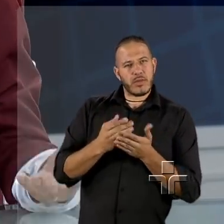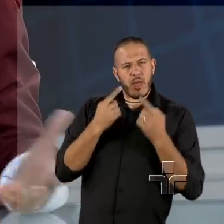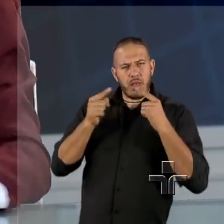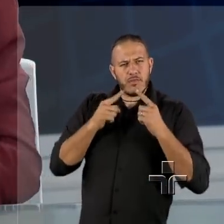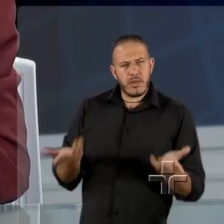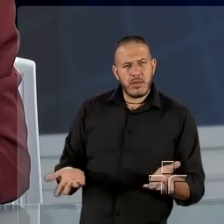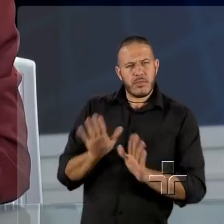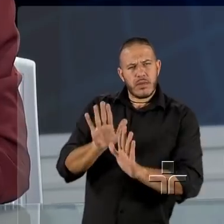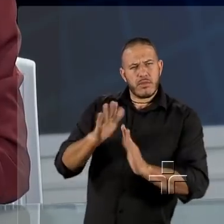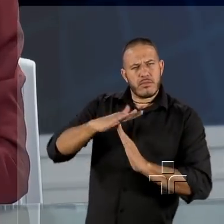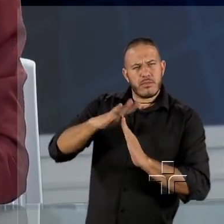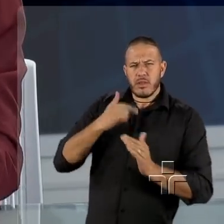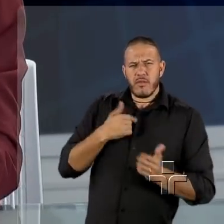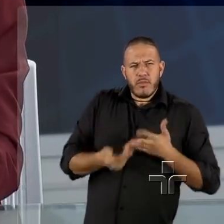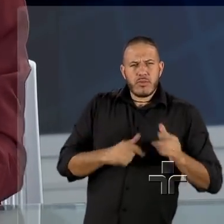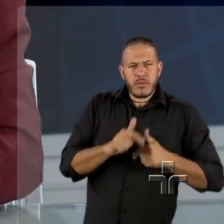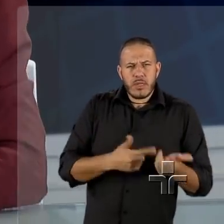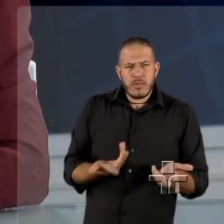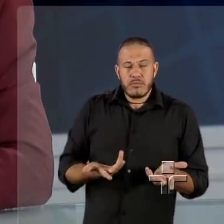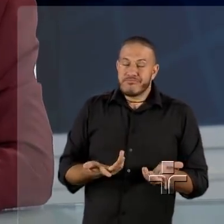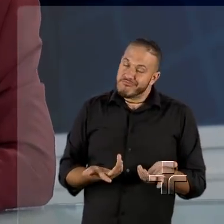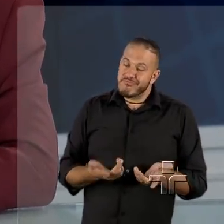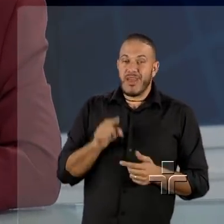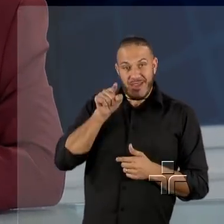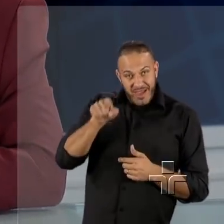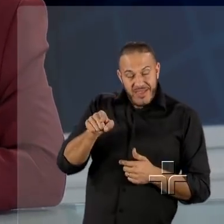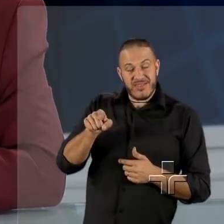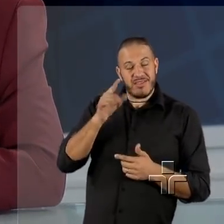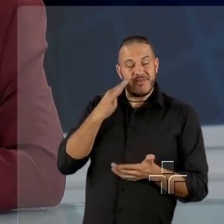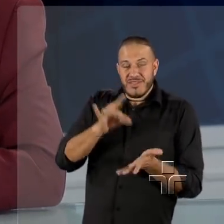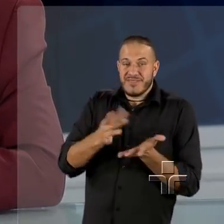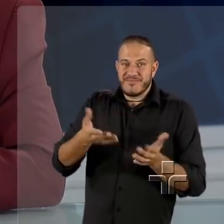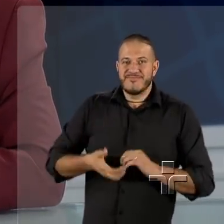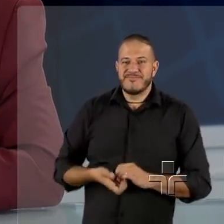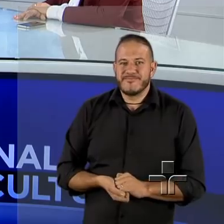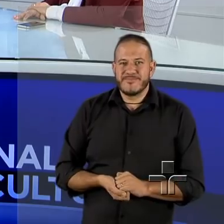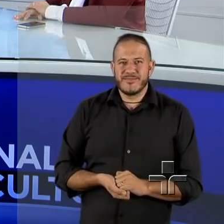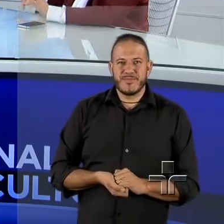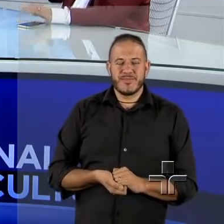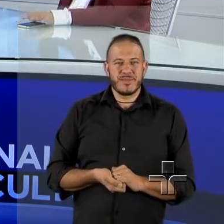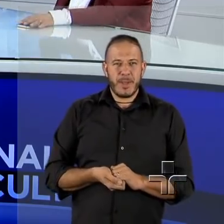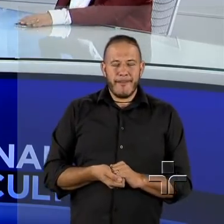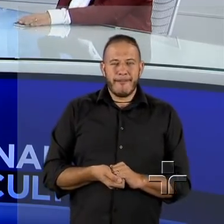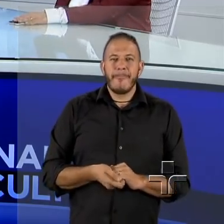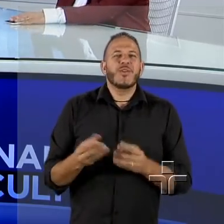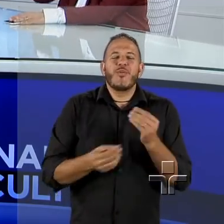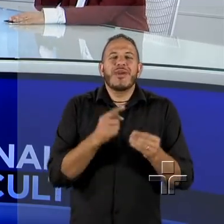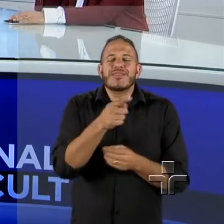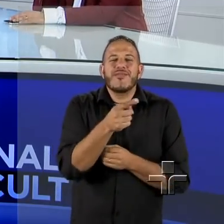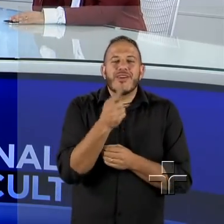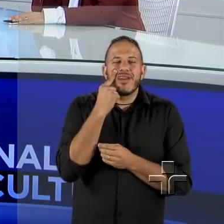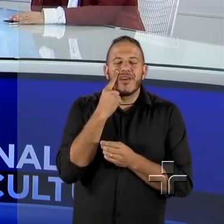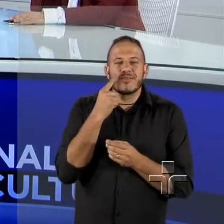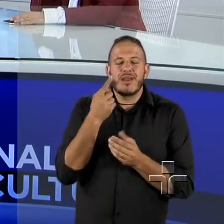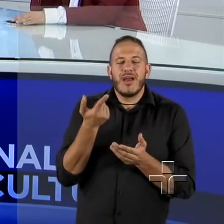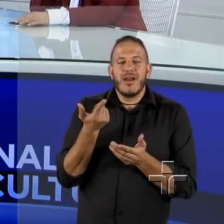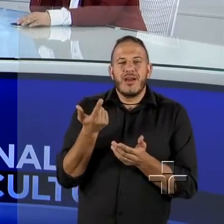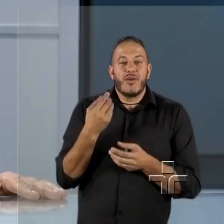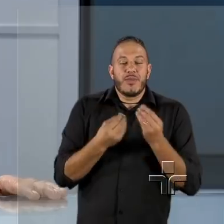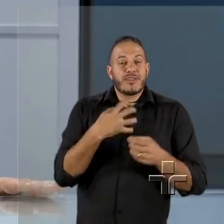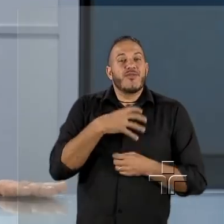não é qualificada tecnicamente, vou dar um chute clichê, mas se você, sei lá, é alguém que trabalha com